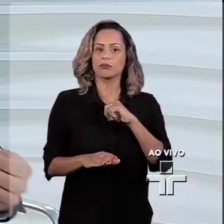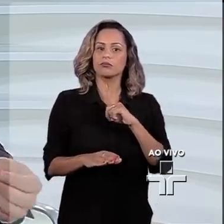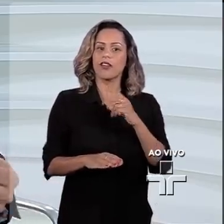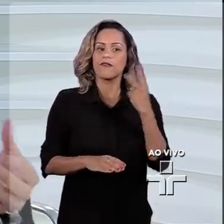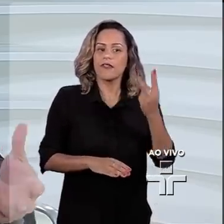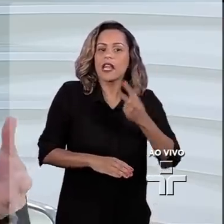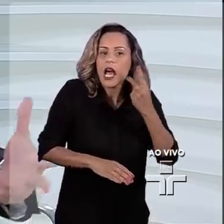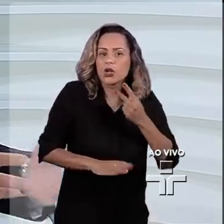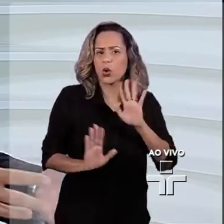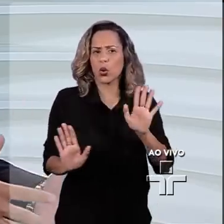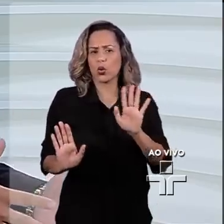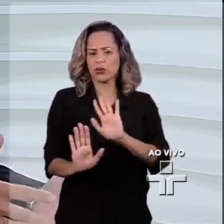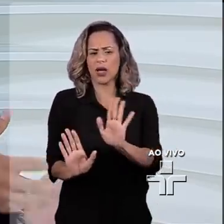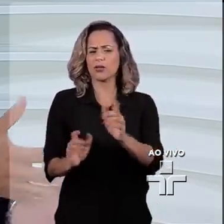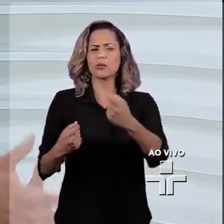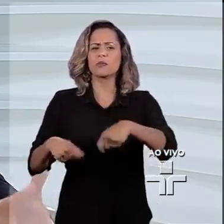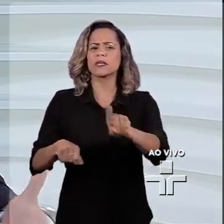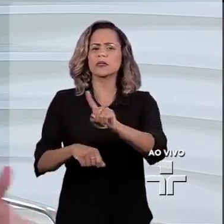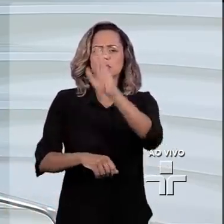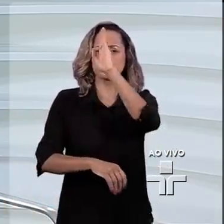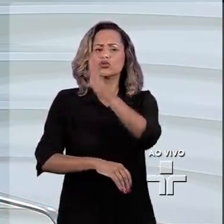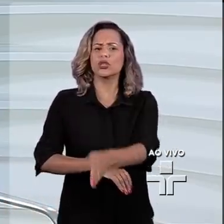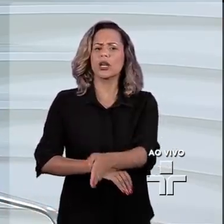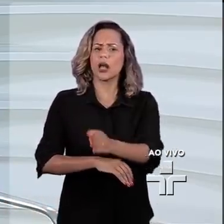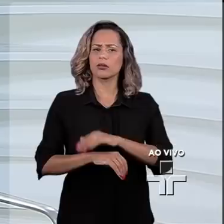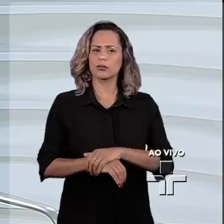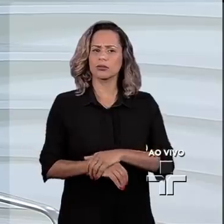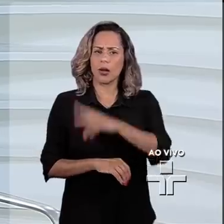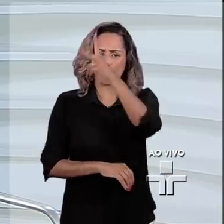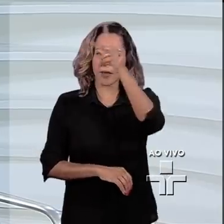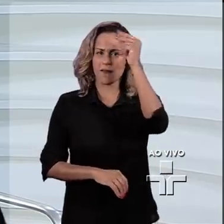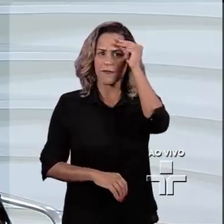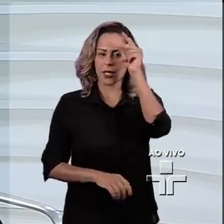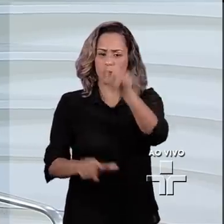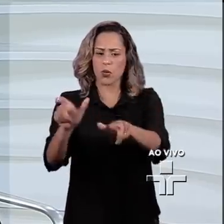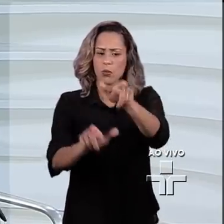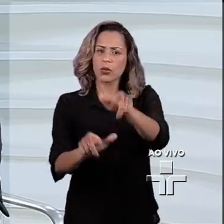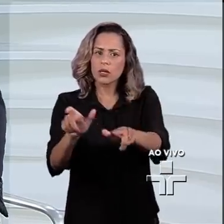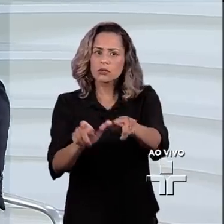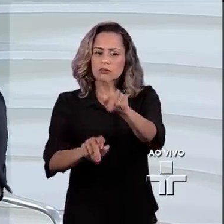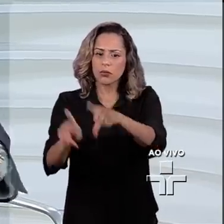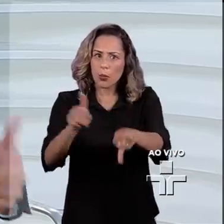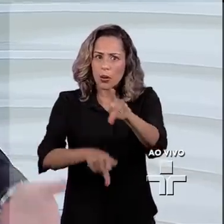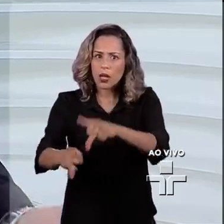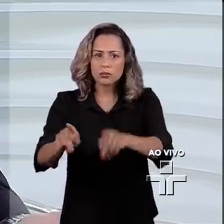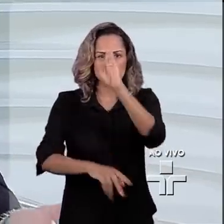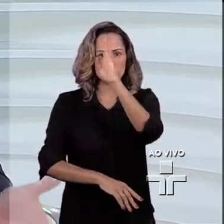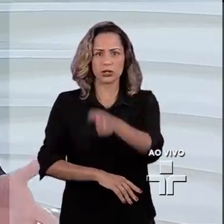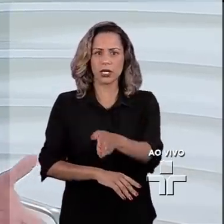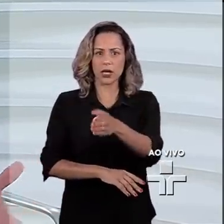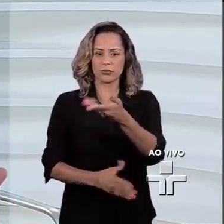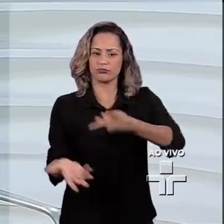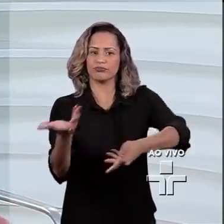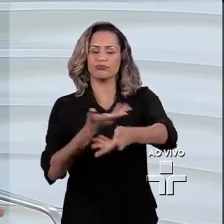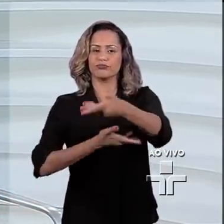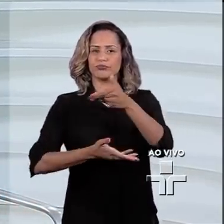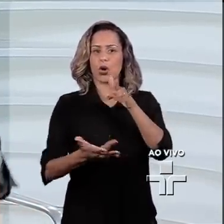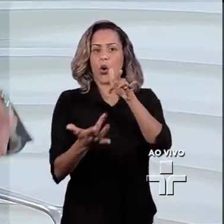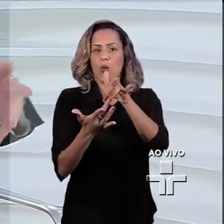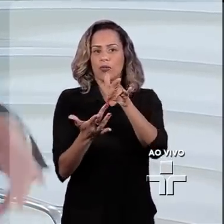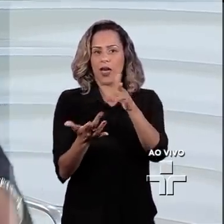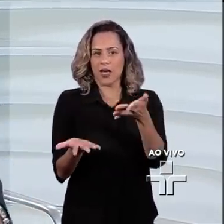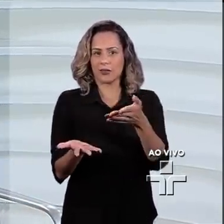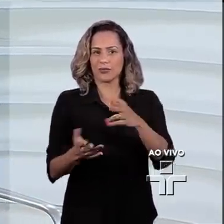que intermediar a relação entre o prefeito e a população. Então, acho que nós estamos indo muito além de